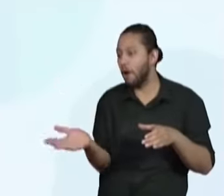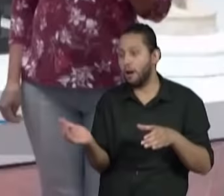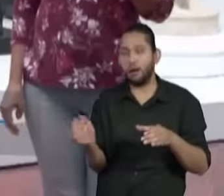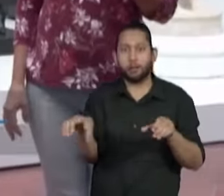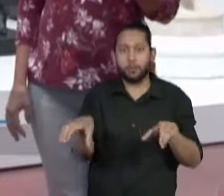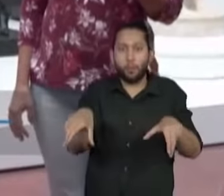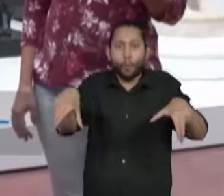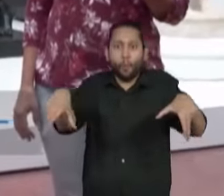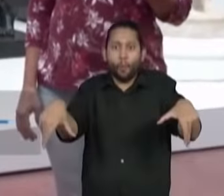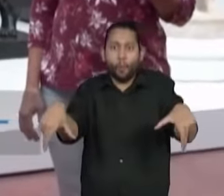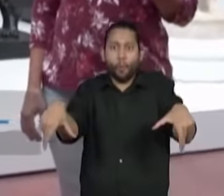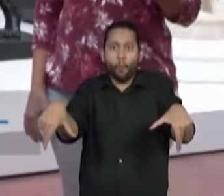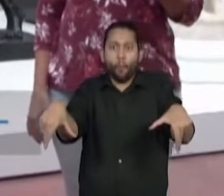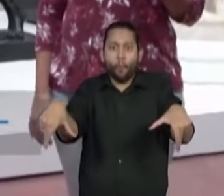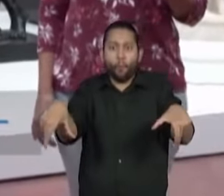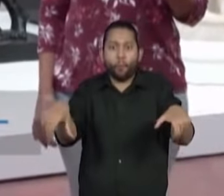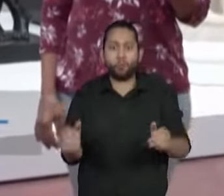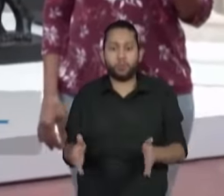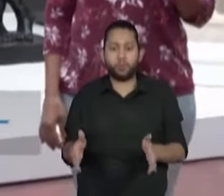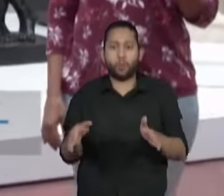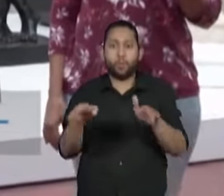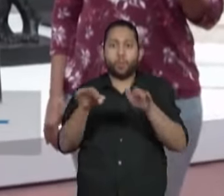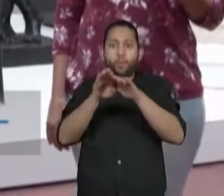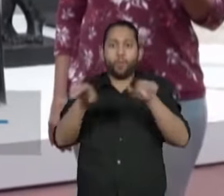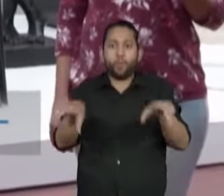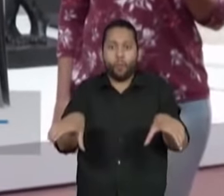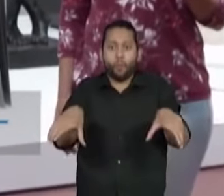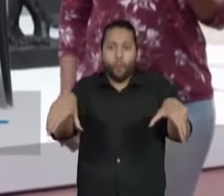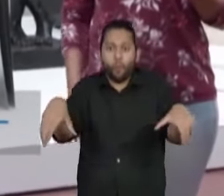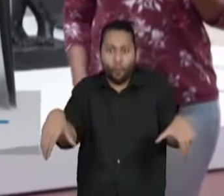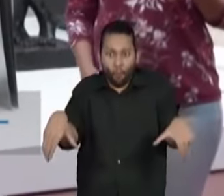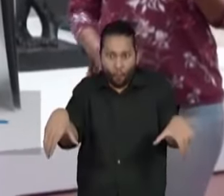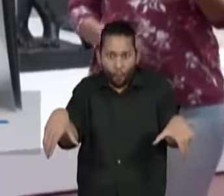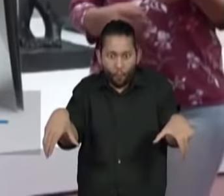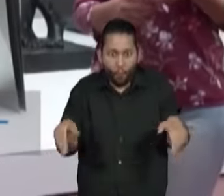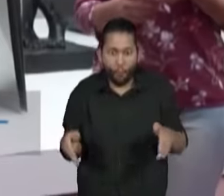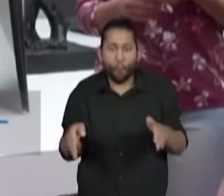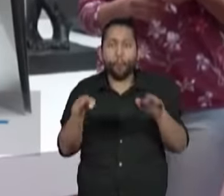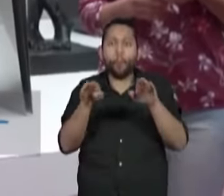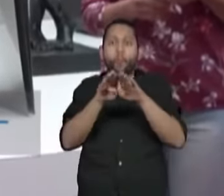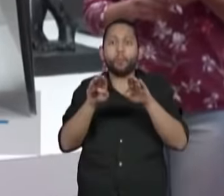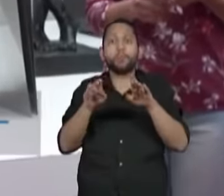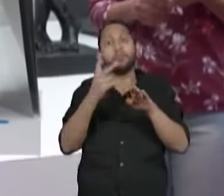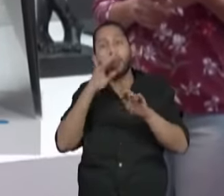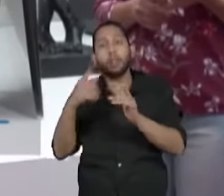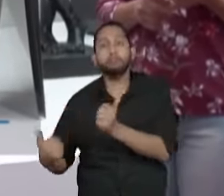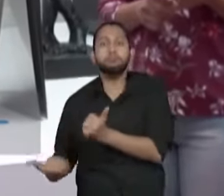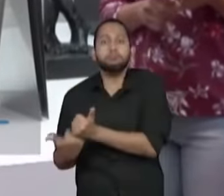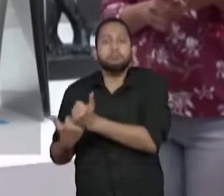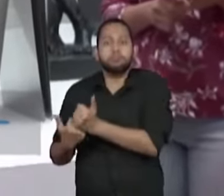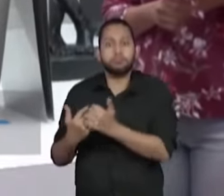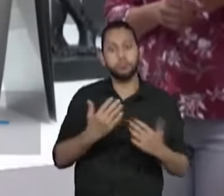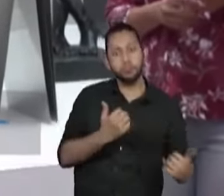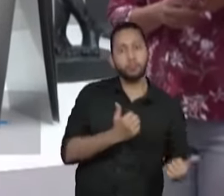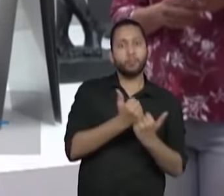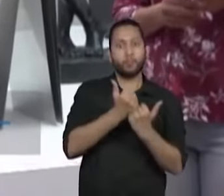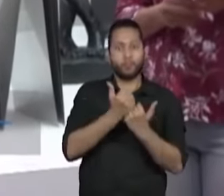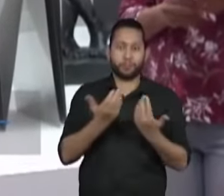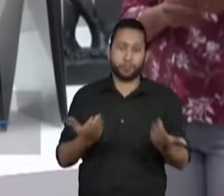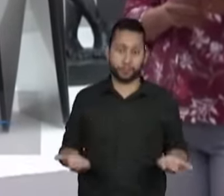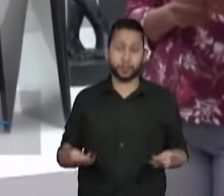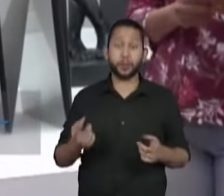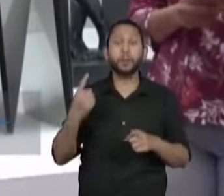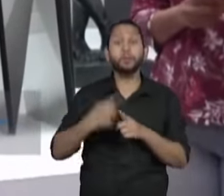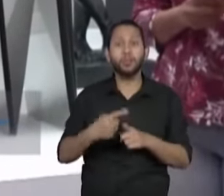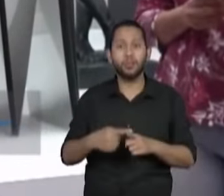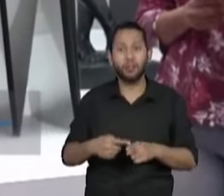fora da nave e ele acaba entrando, né, num ponto de confluência ali dentro da nave. Justamente porque